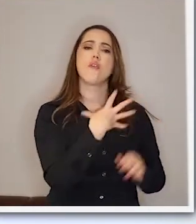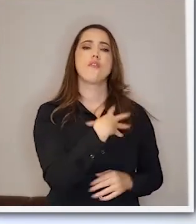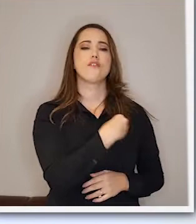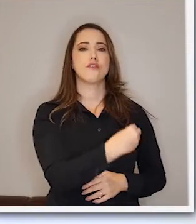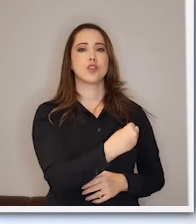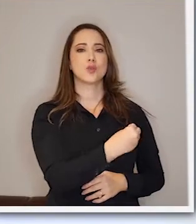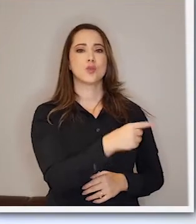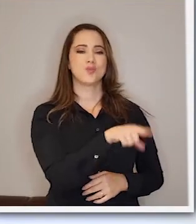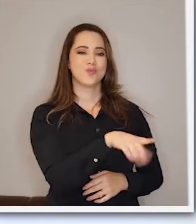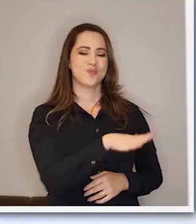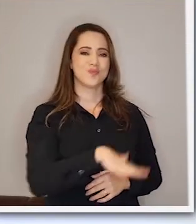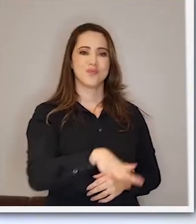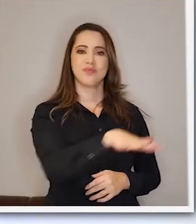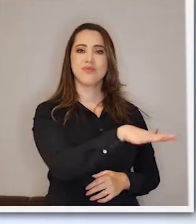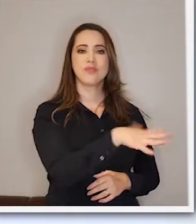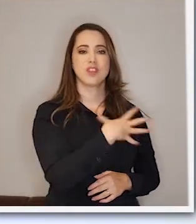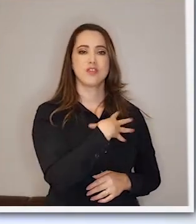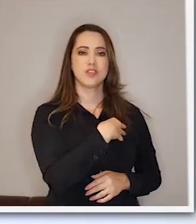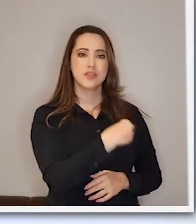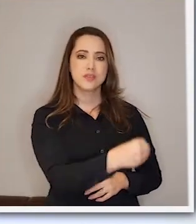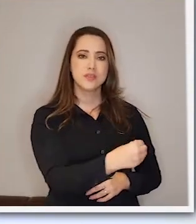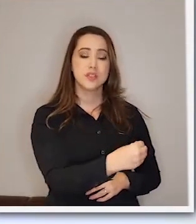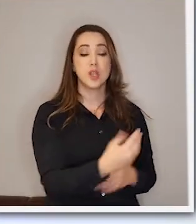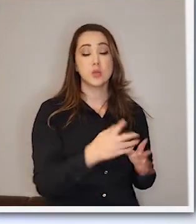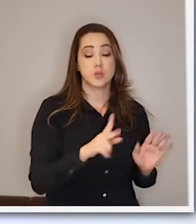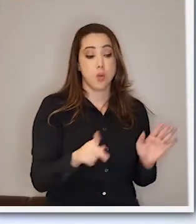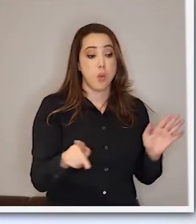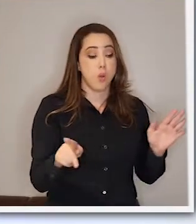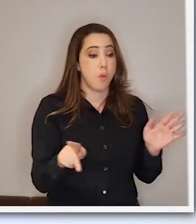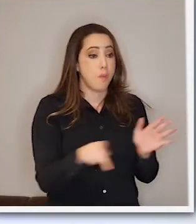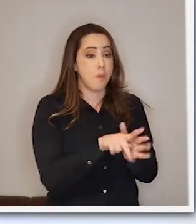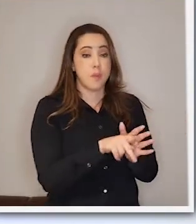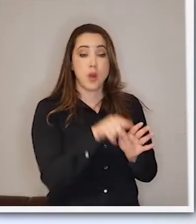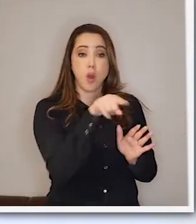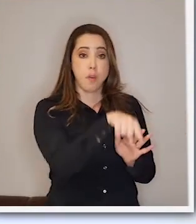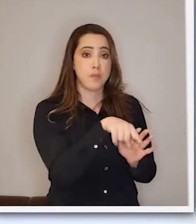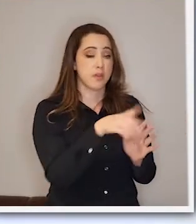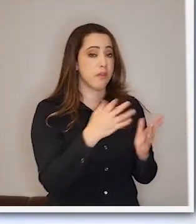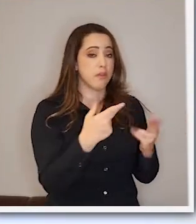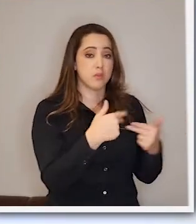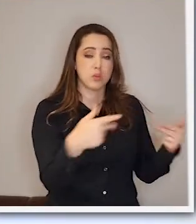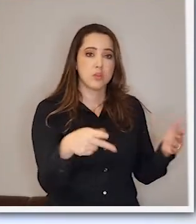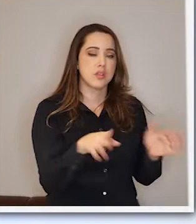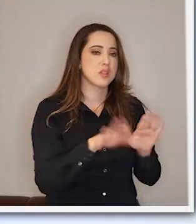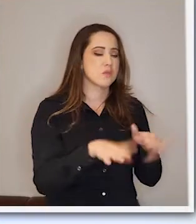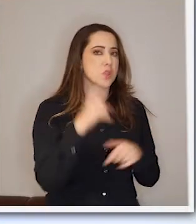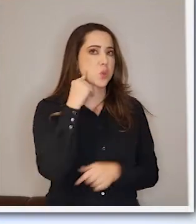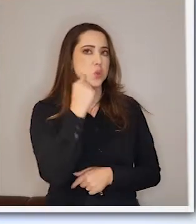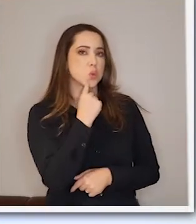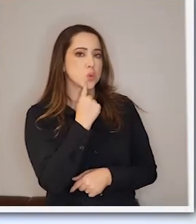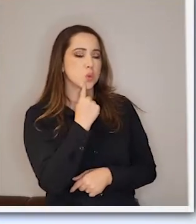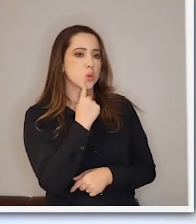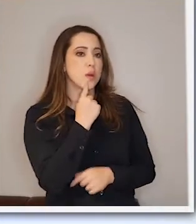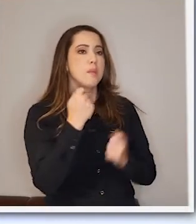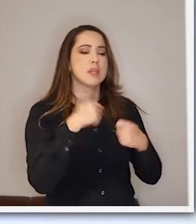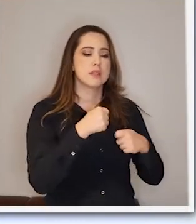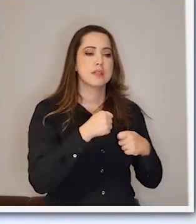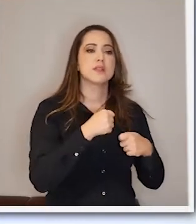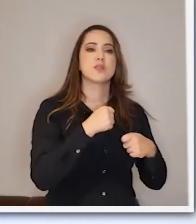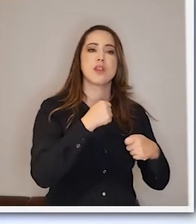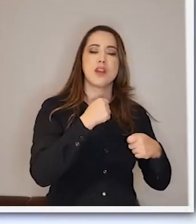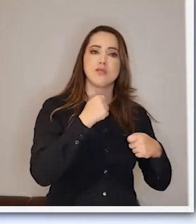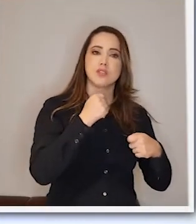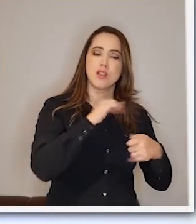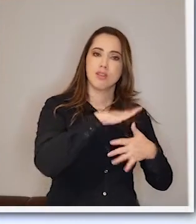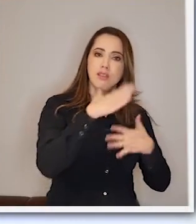são apenas filhos. Um filho com características específicas, se surdos, precisa